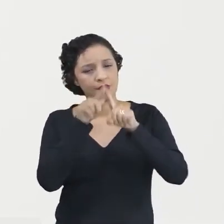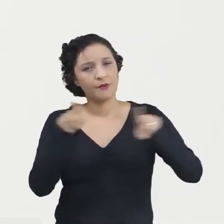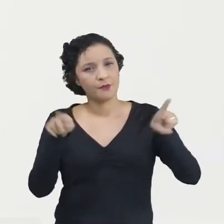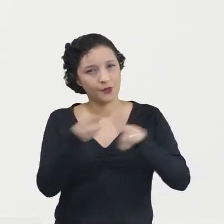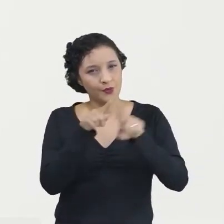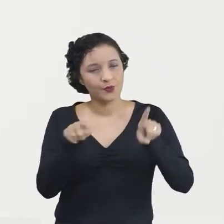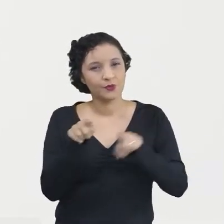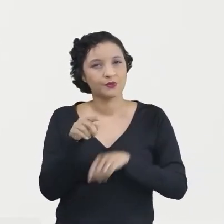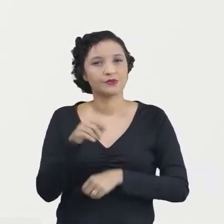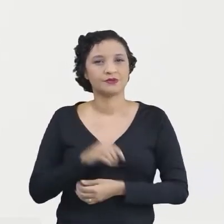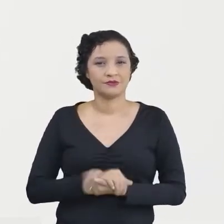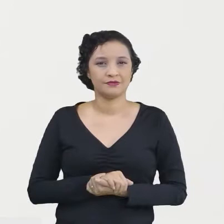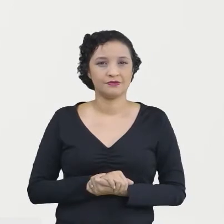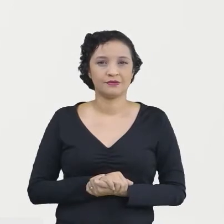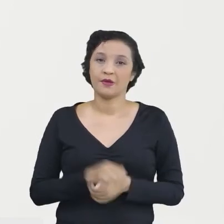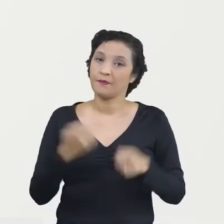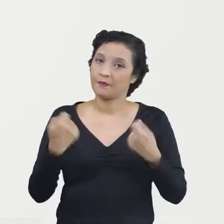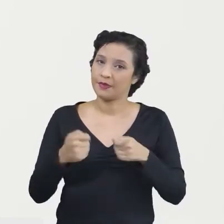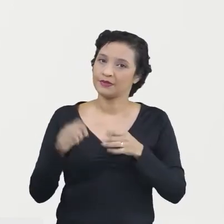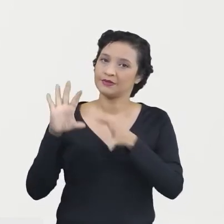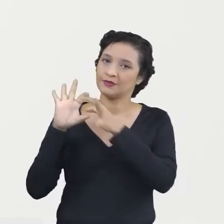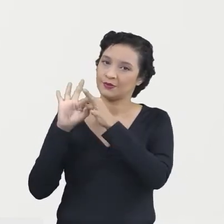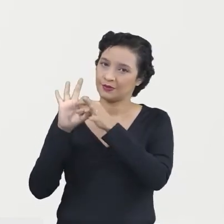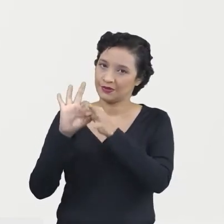ajudar. Aquela história do contexto.